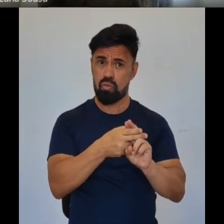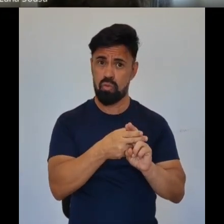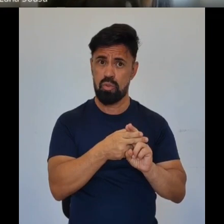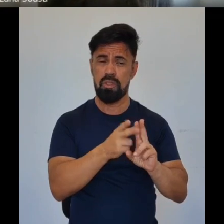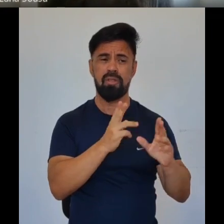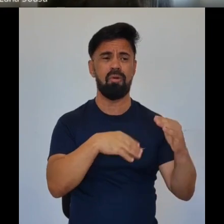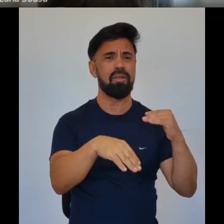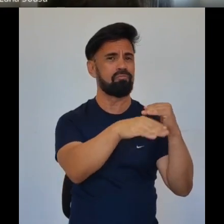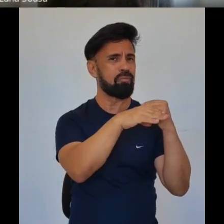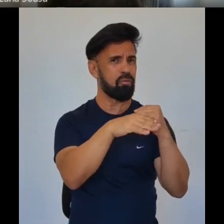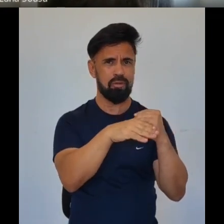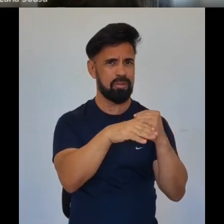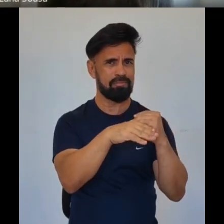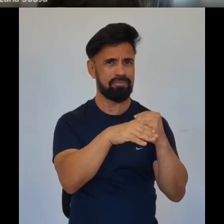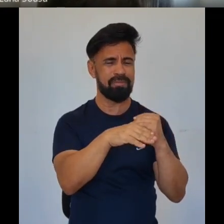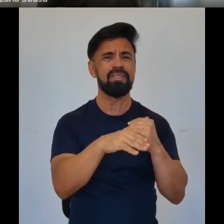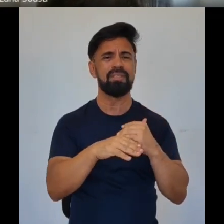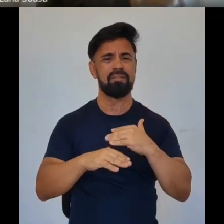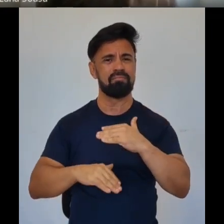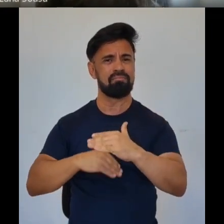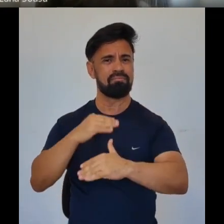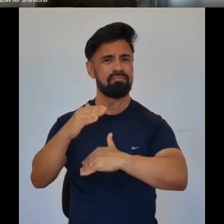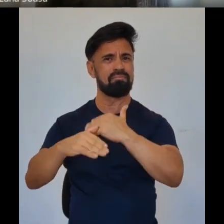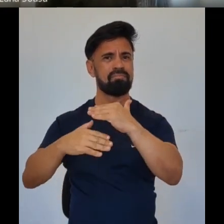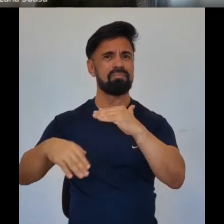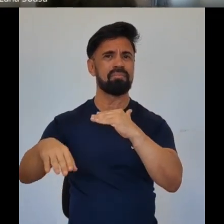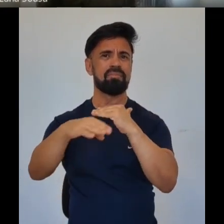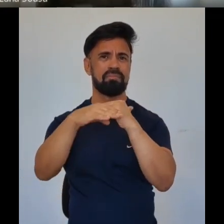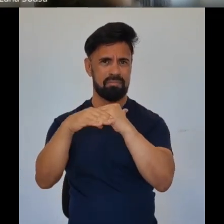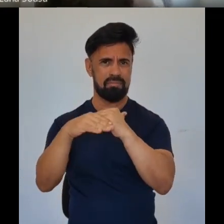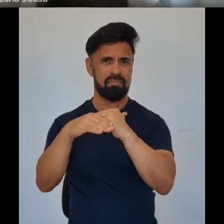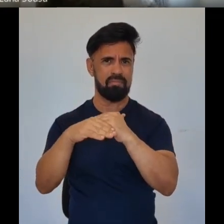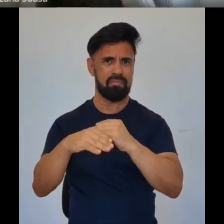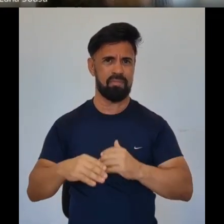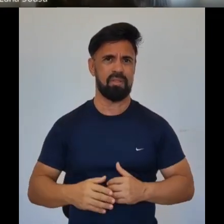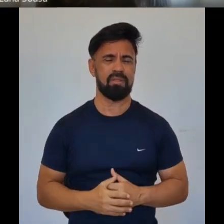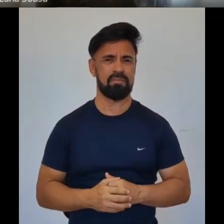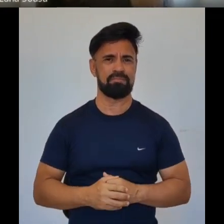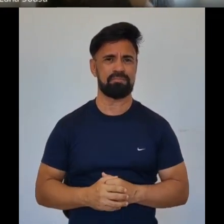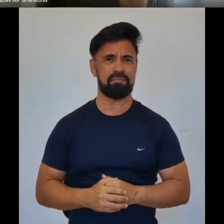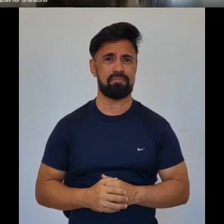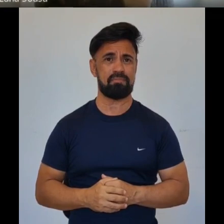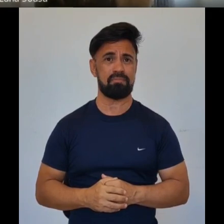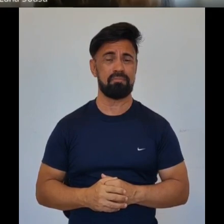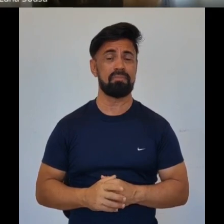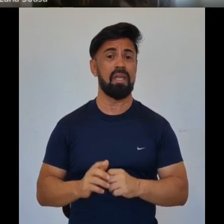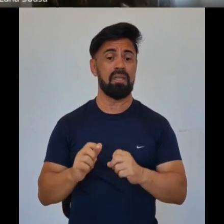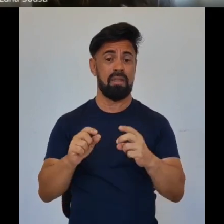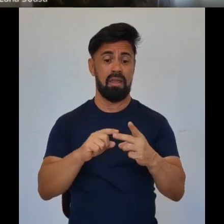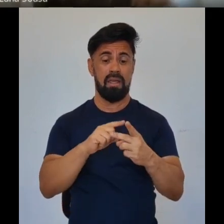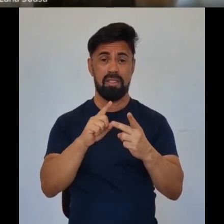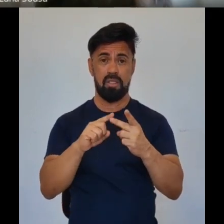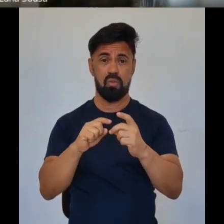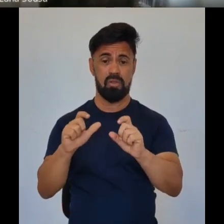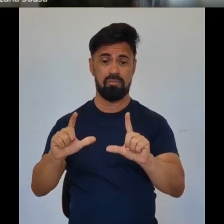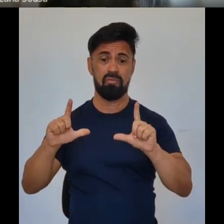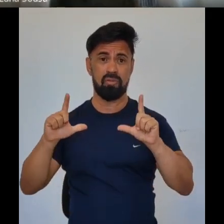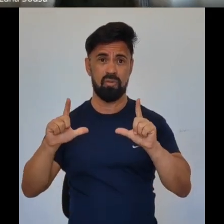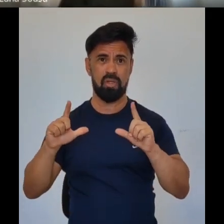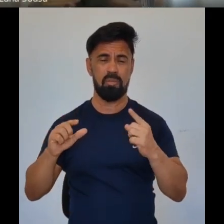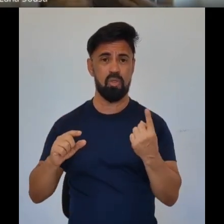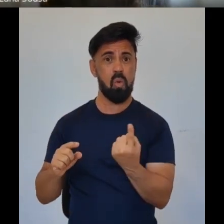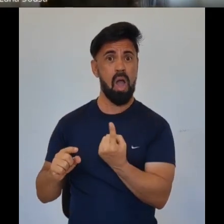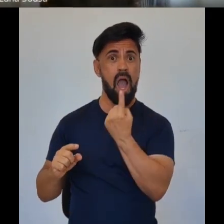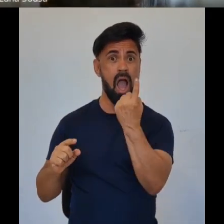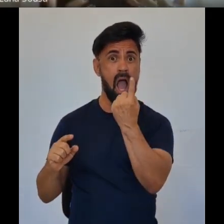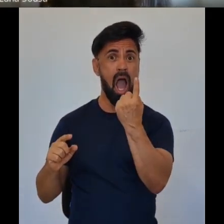é baseado no conceito da igualdade, e sim da equidade, que é o que demonstra a segunda figura. Na segunda figura, a pessoa que